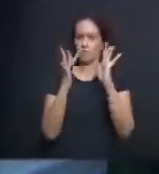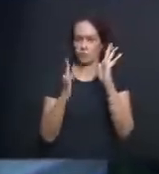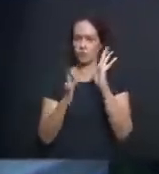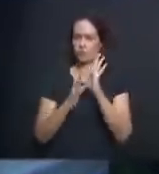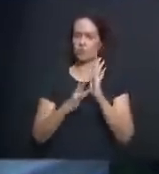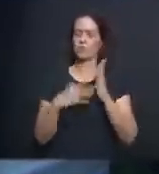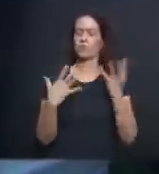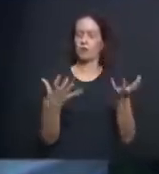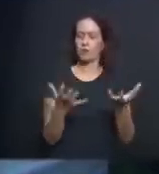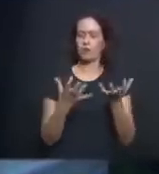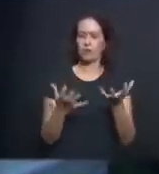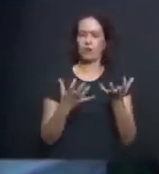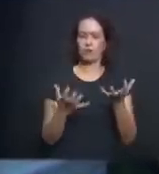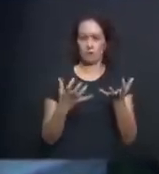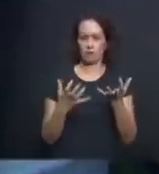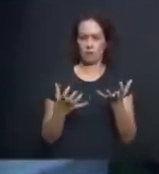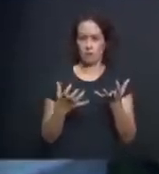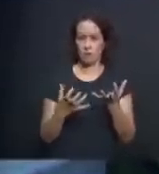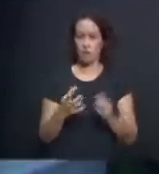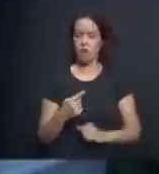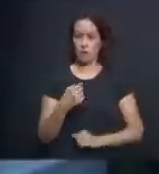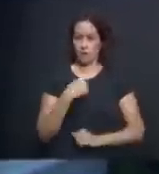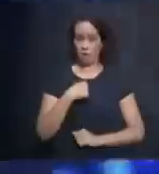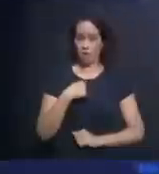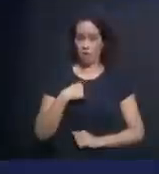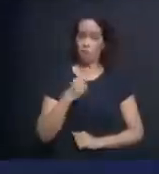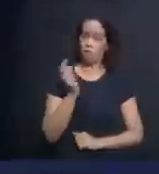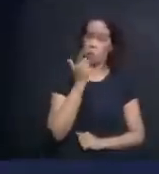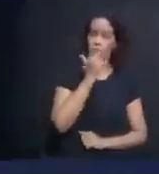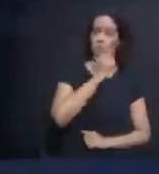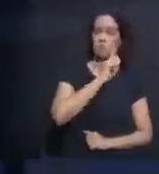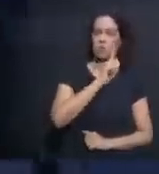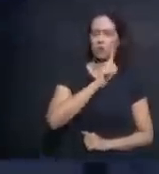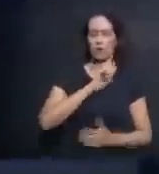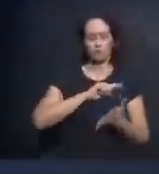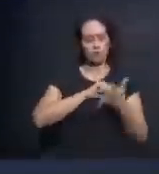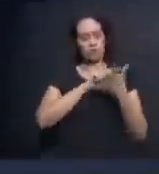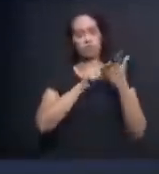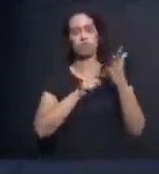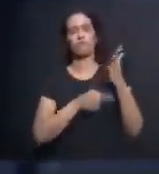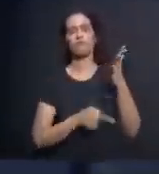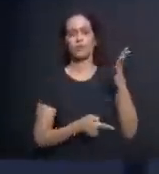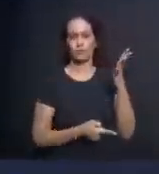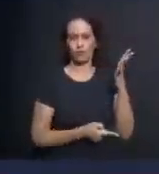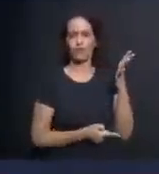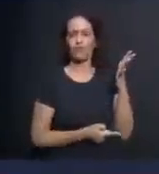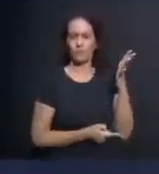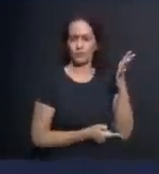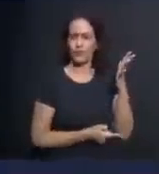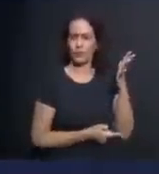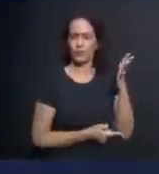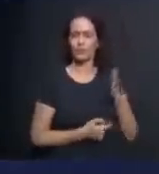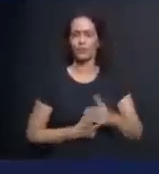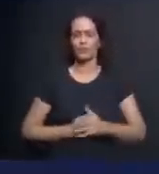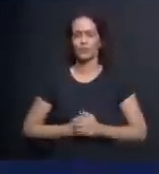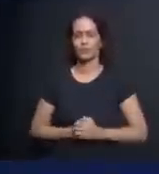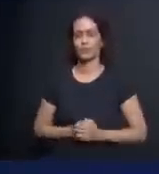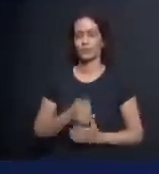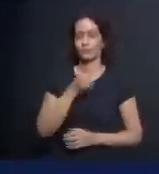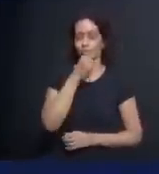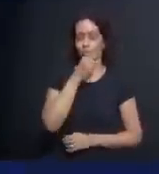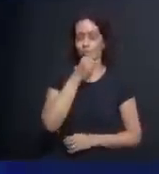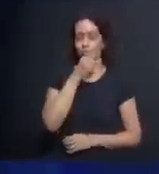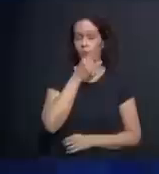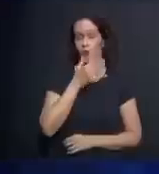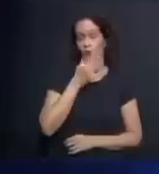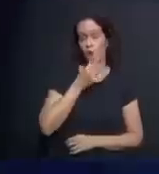falta com as duas pernas. Edson Arantes do Nascimento, Pelé, ele era bom em uma perna